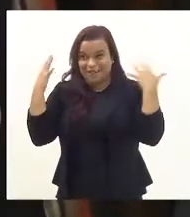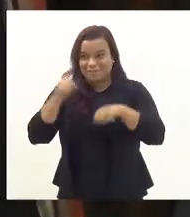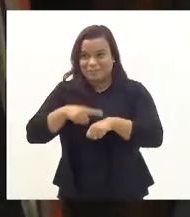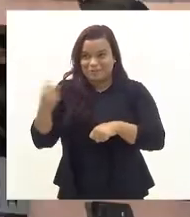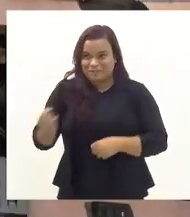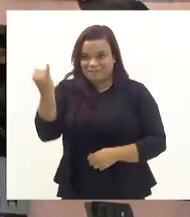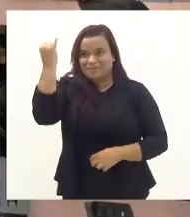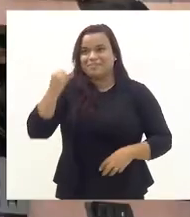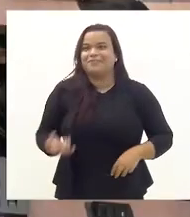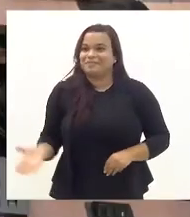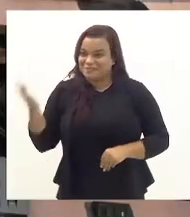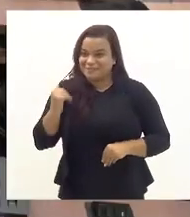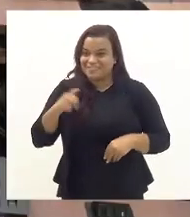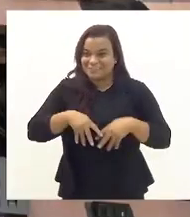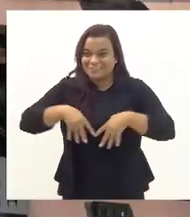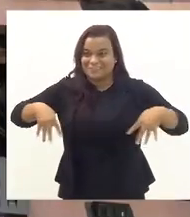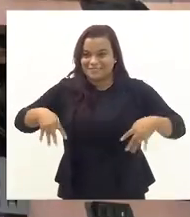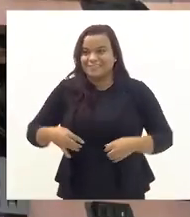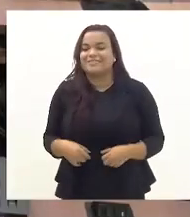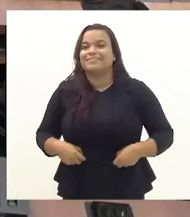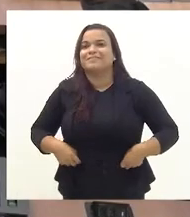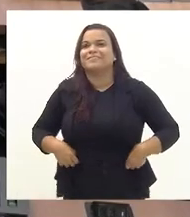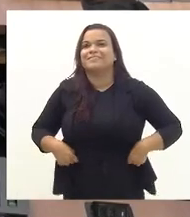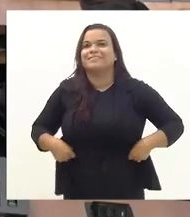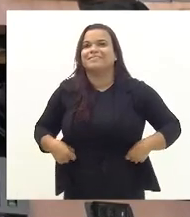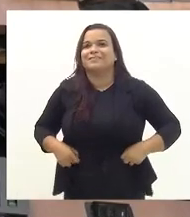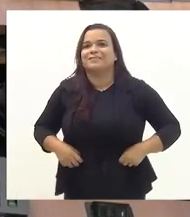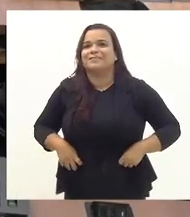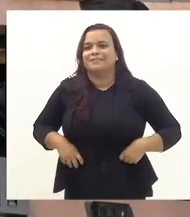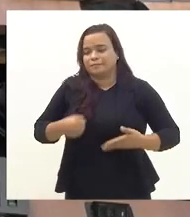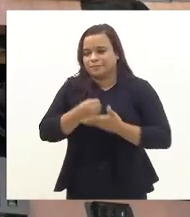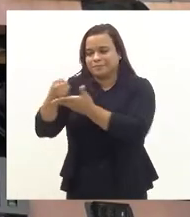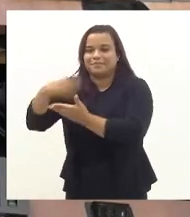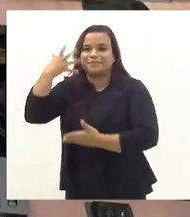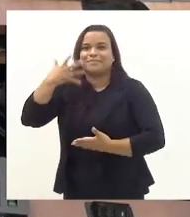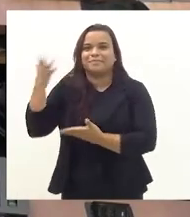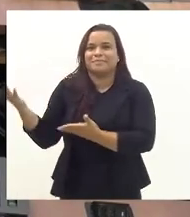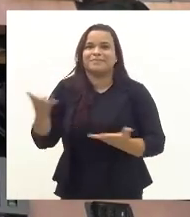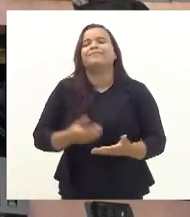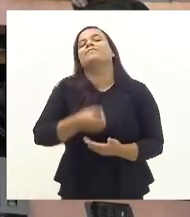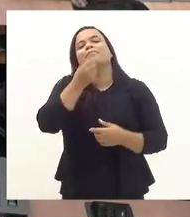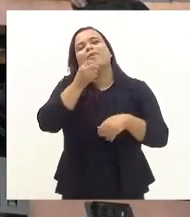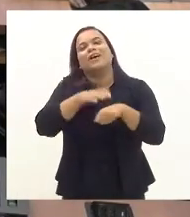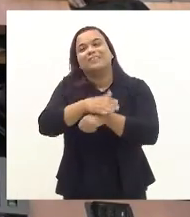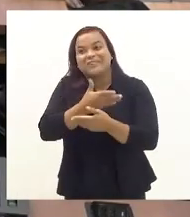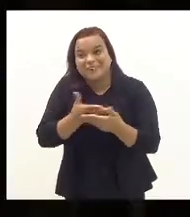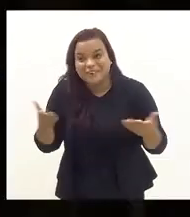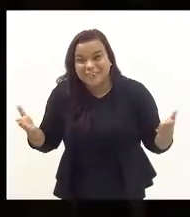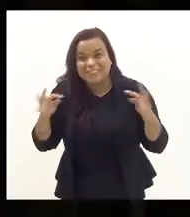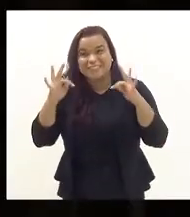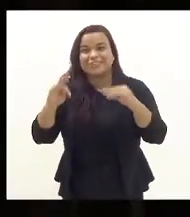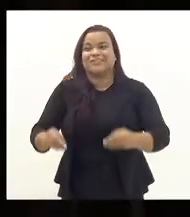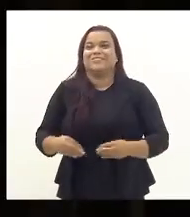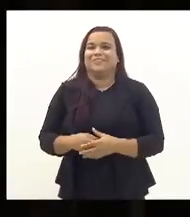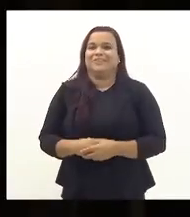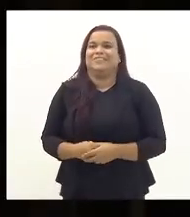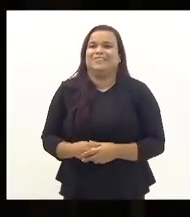momento. Vamos? Passo a palavra para a cerimonialista. Boa noite a todos e